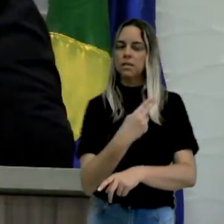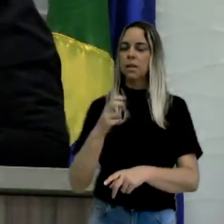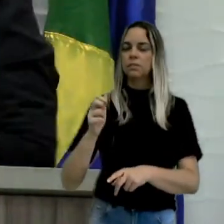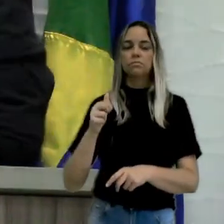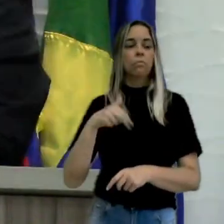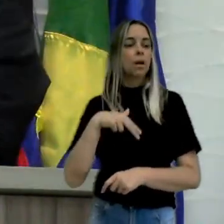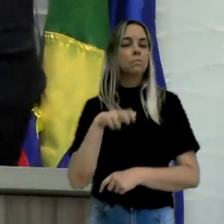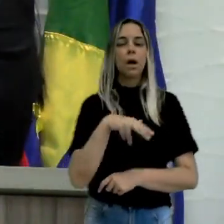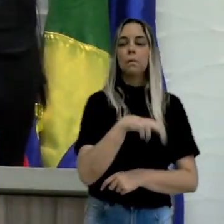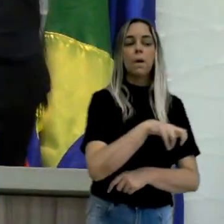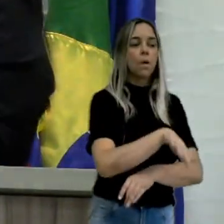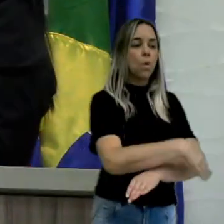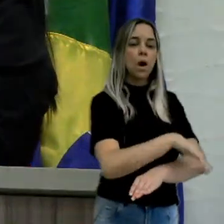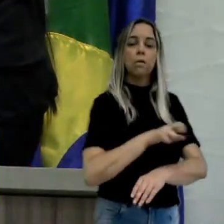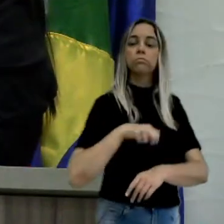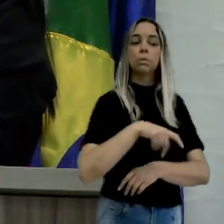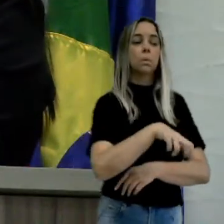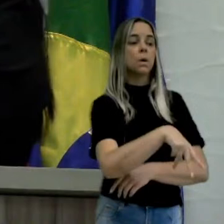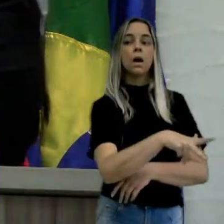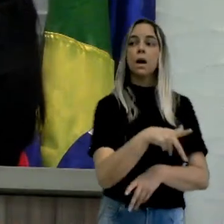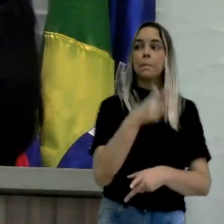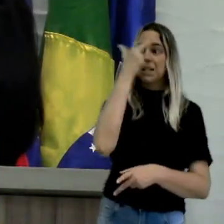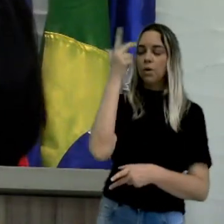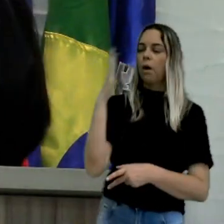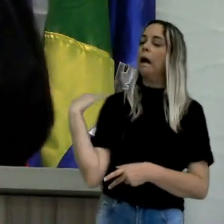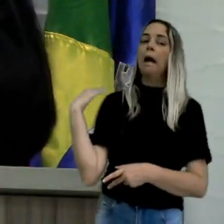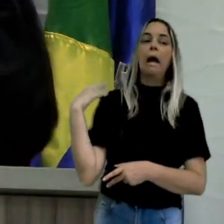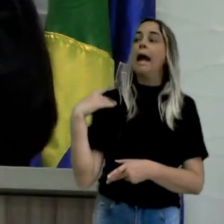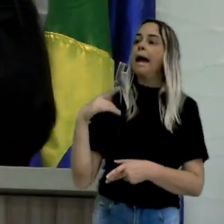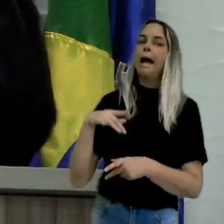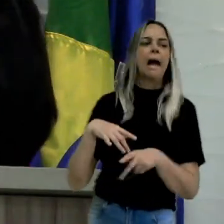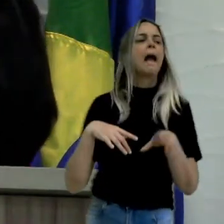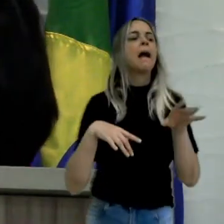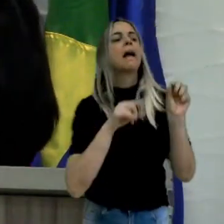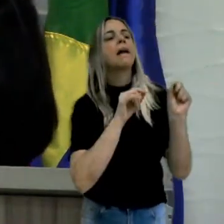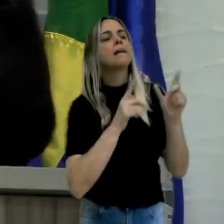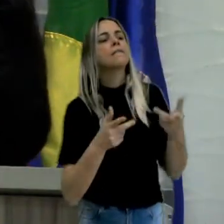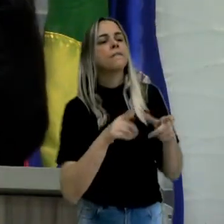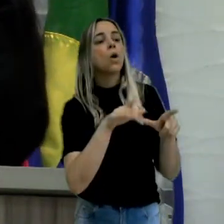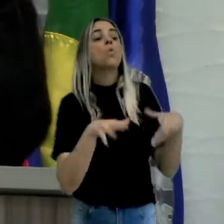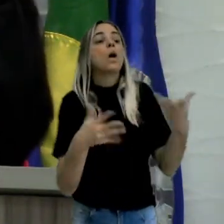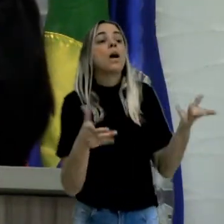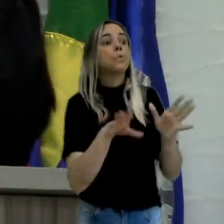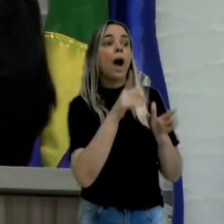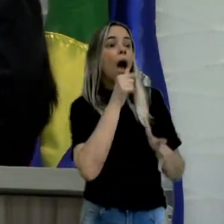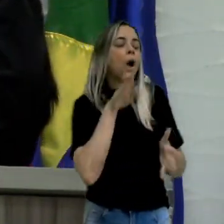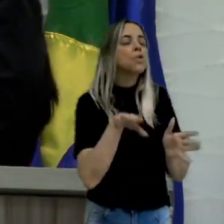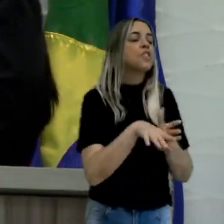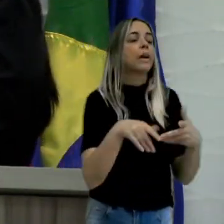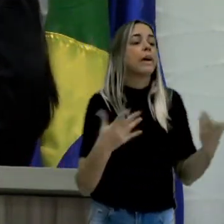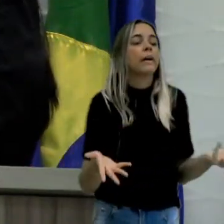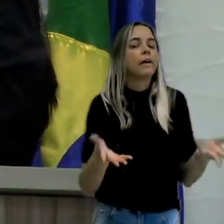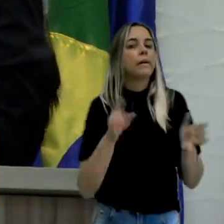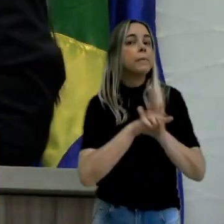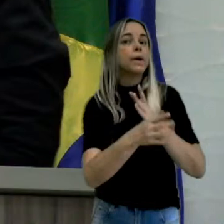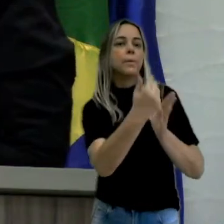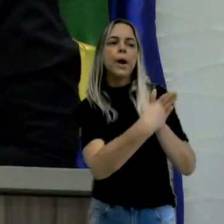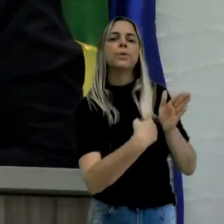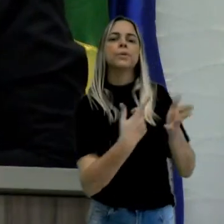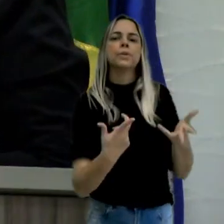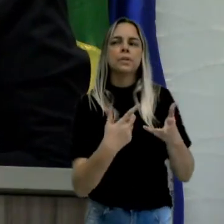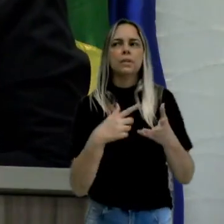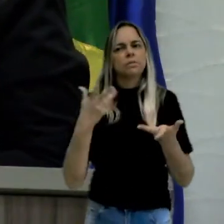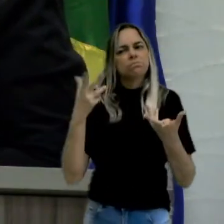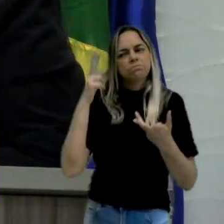rua, o pessoal fala, e aí, vereador? E aí, vereadora? Quando é que vai chegar água para a gente? As pessoas